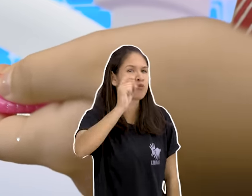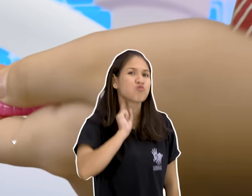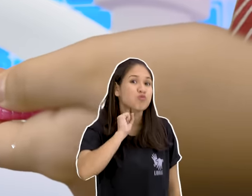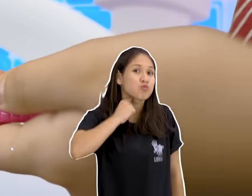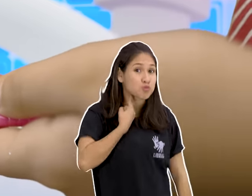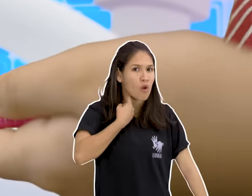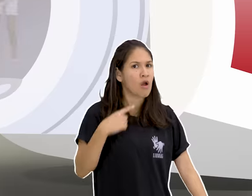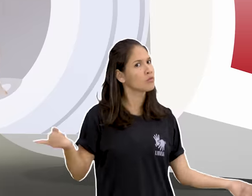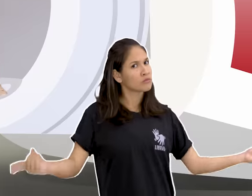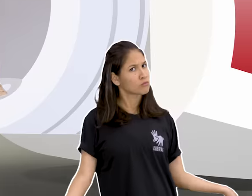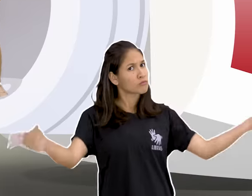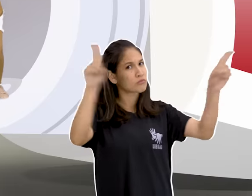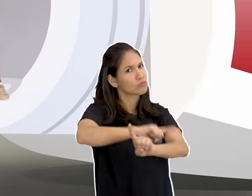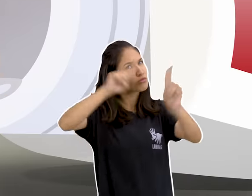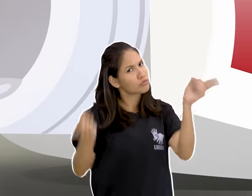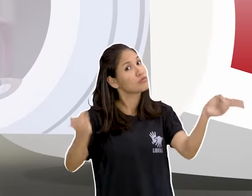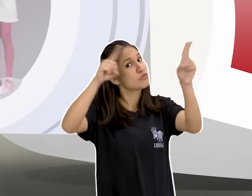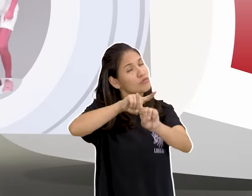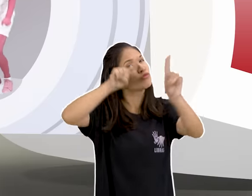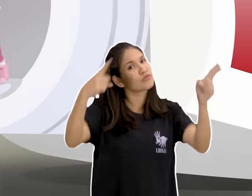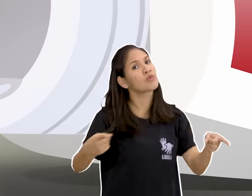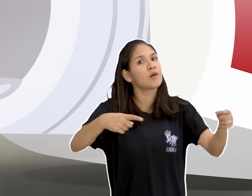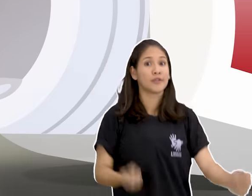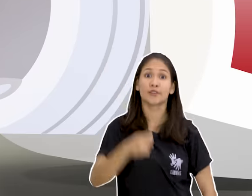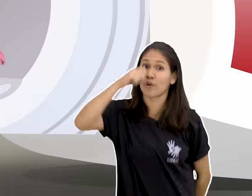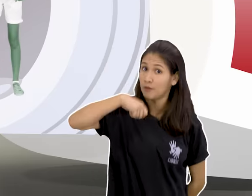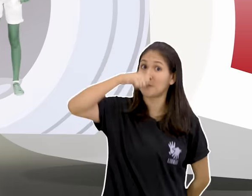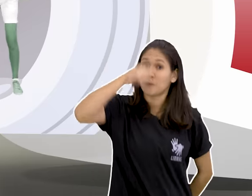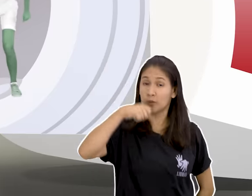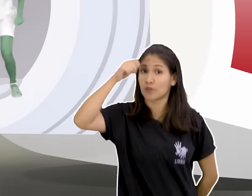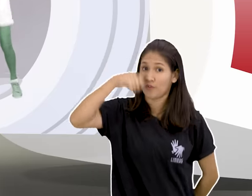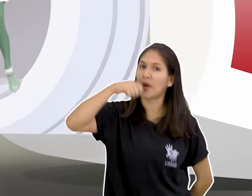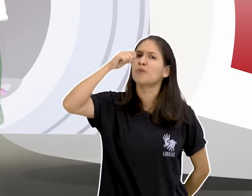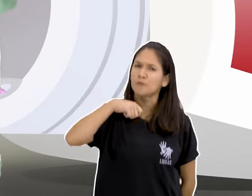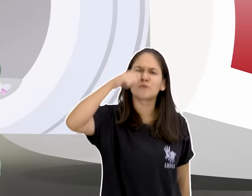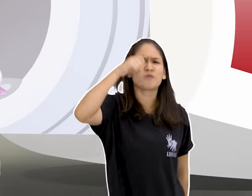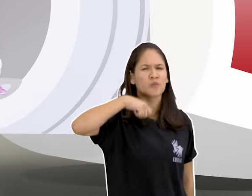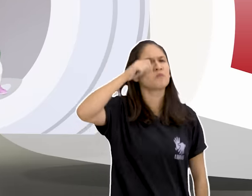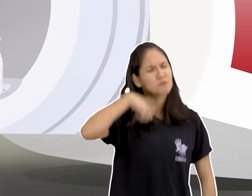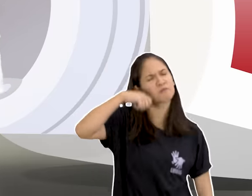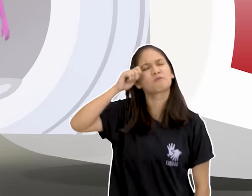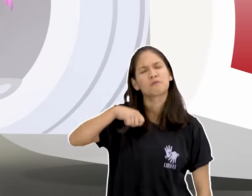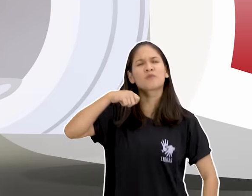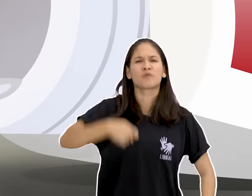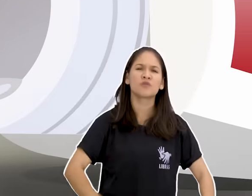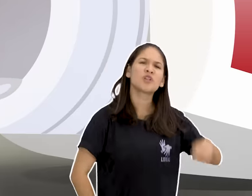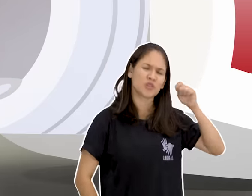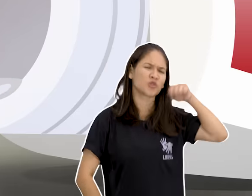sim. Sujeirinha, não, não, não. Escovar, escovar, nós vamos